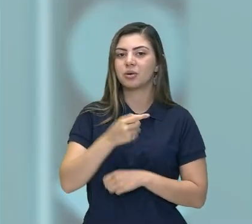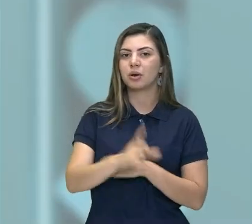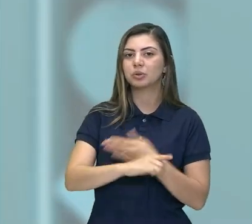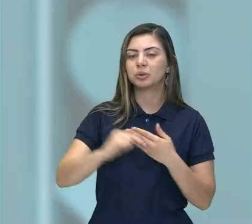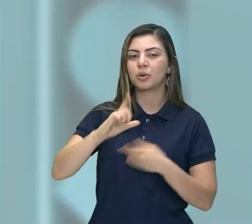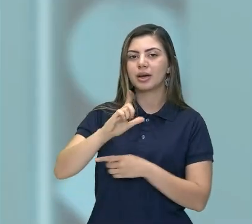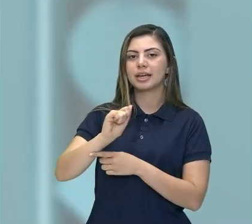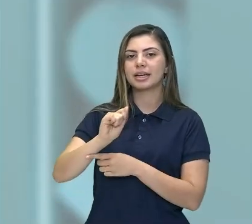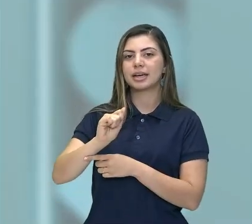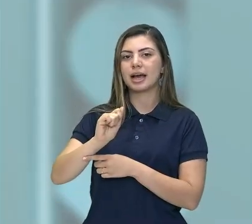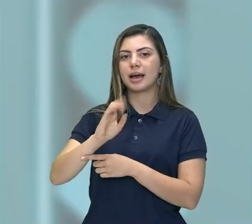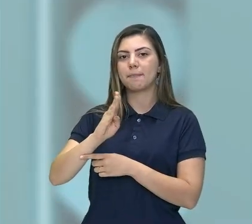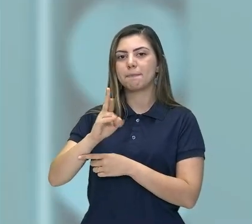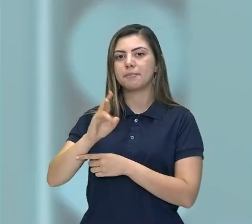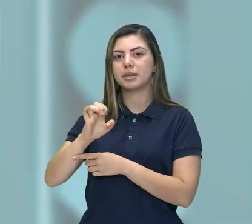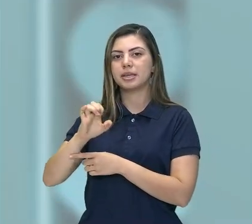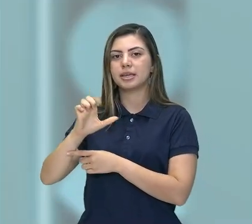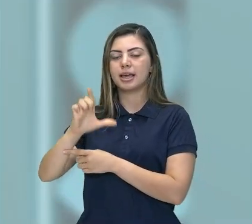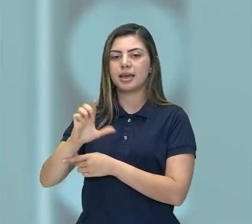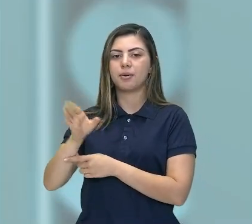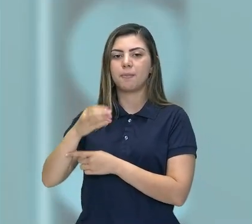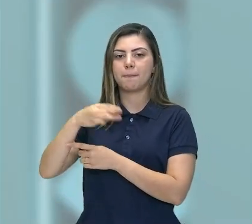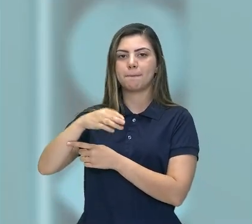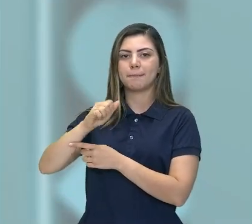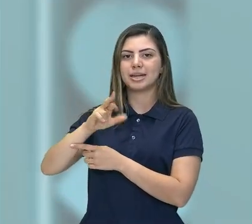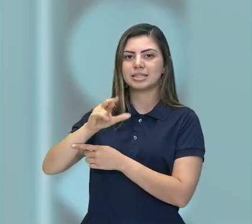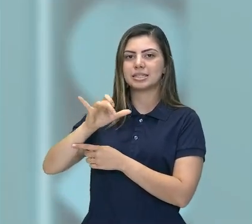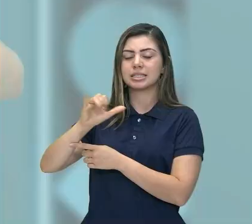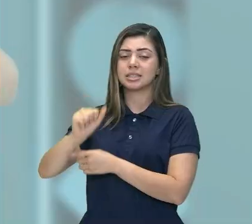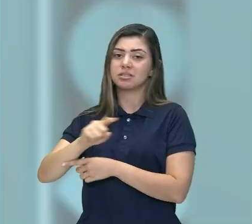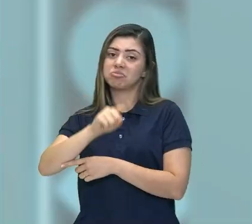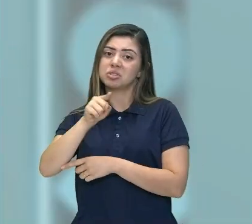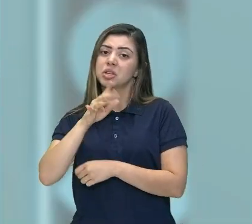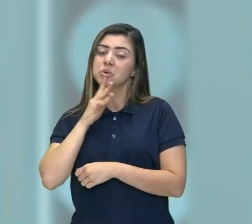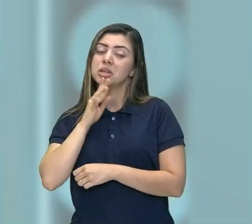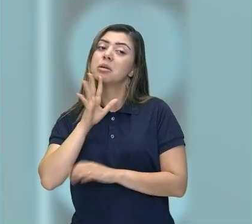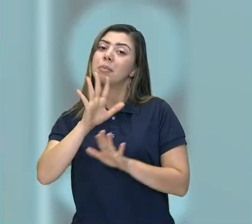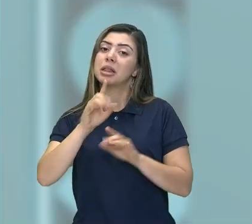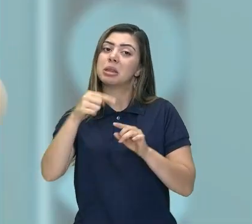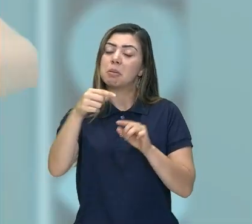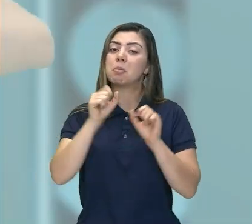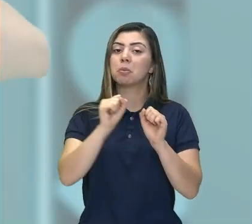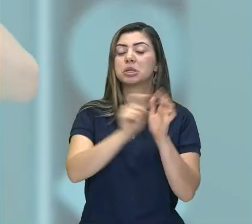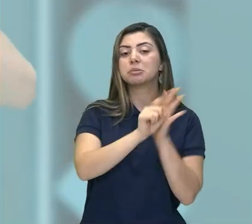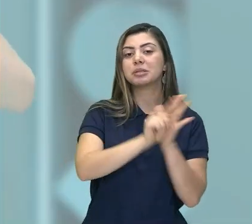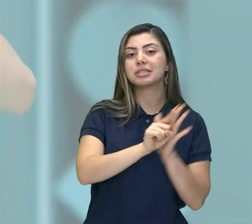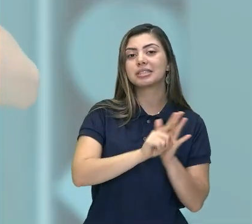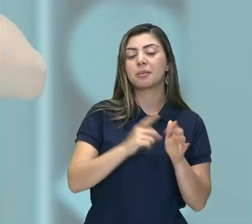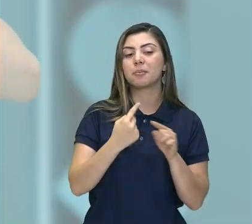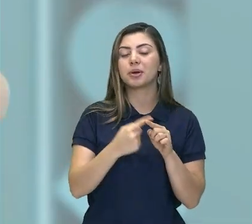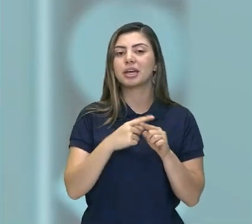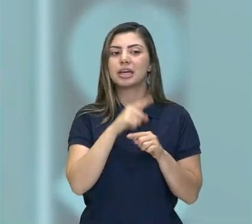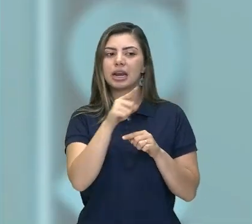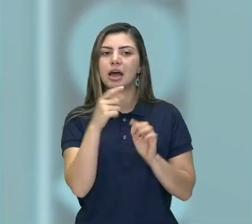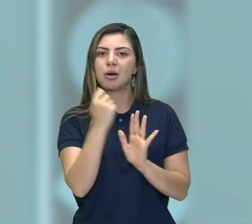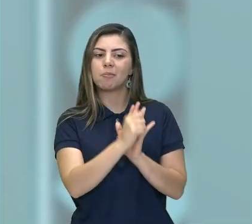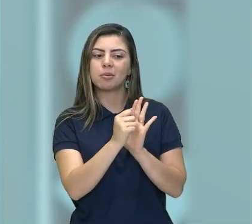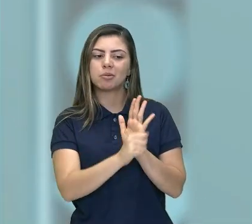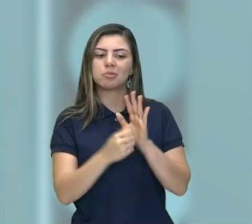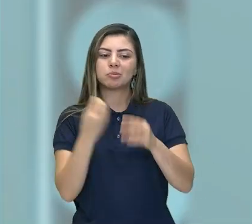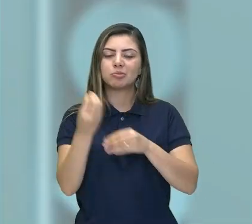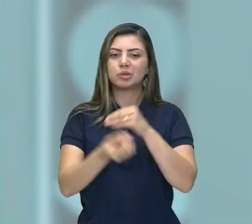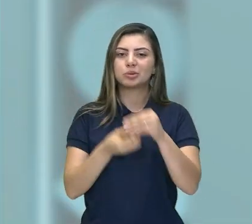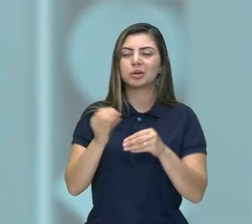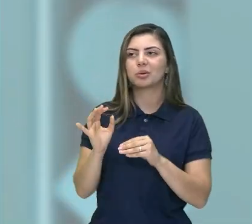vocês conhecem esse autor, e depois vocês podem pesquisar, que ele faz essa mistura entre o real e o